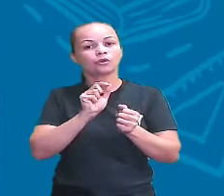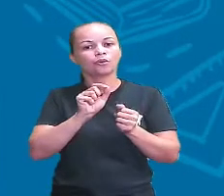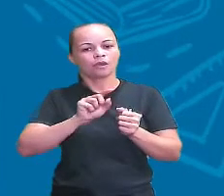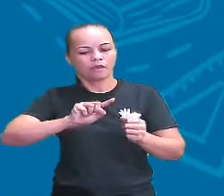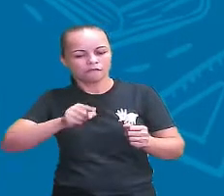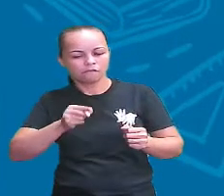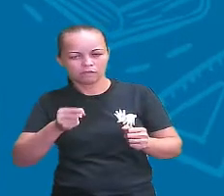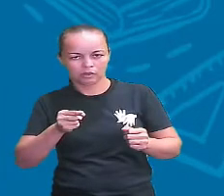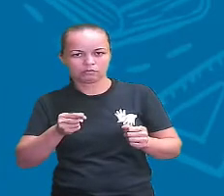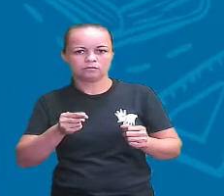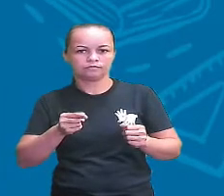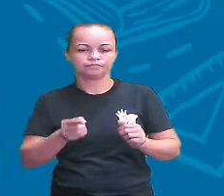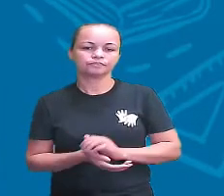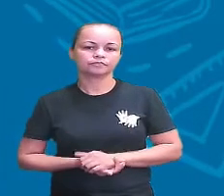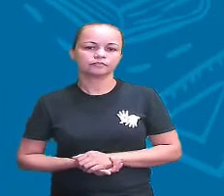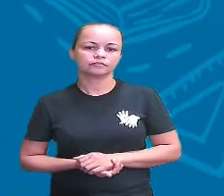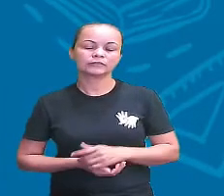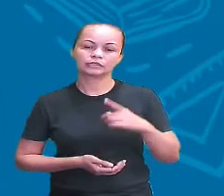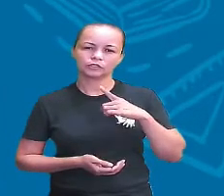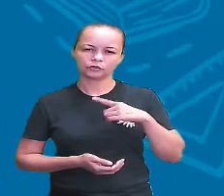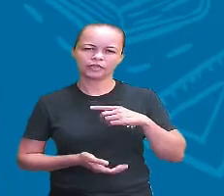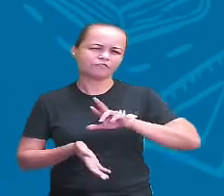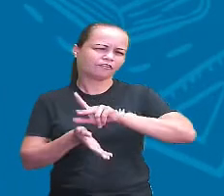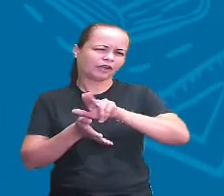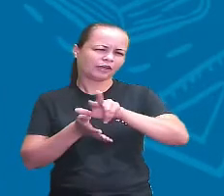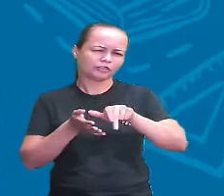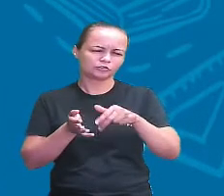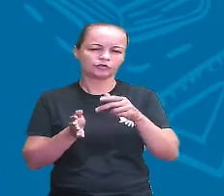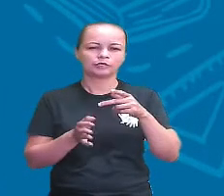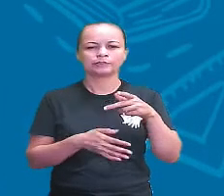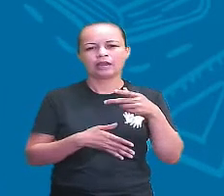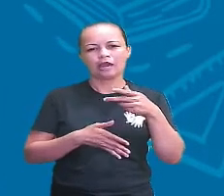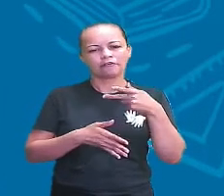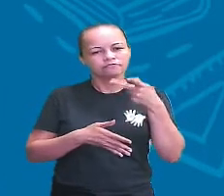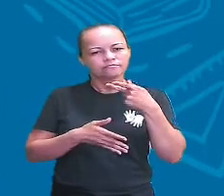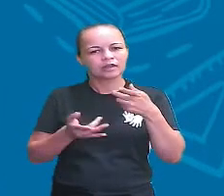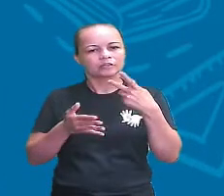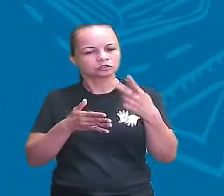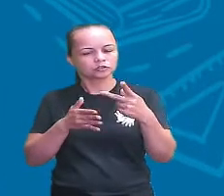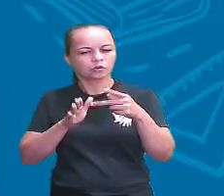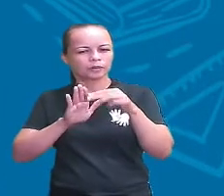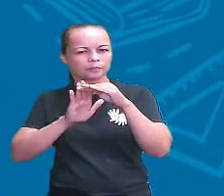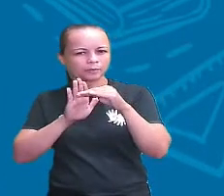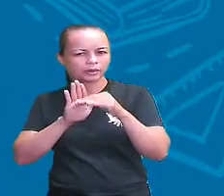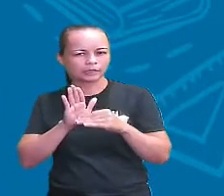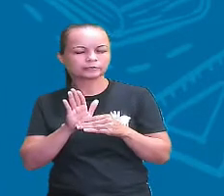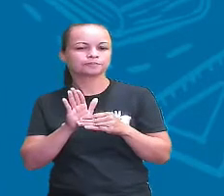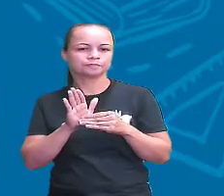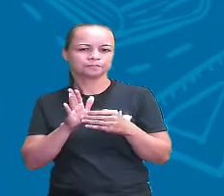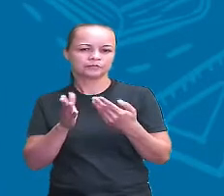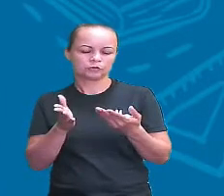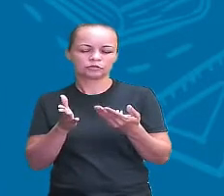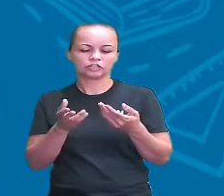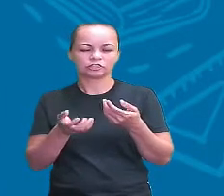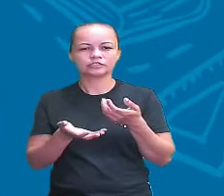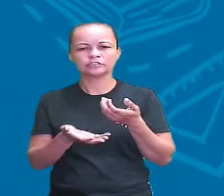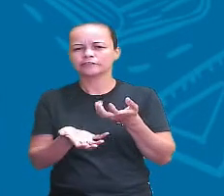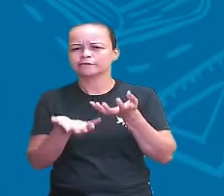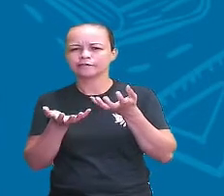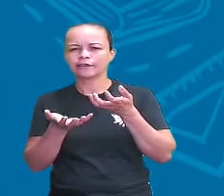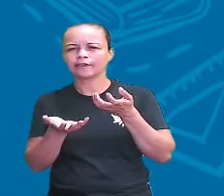Tá, gente? Então, a gente tem muita coisa para falar sobre uma frequência aí definida, quando a gente quer definir